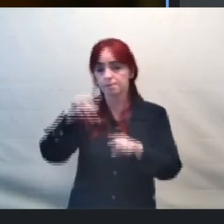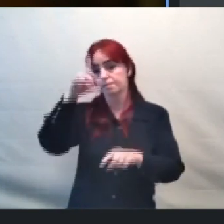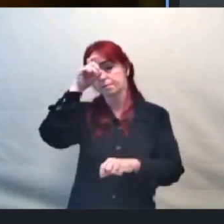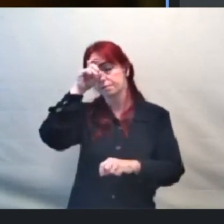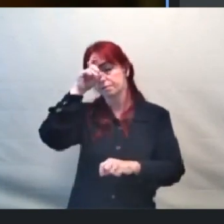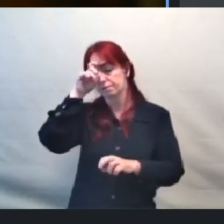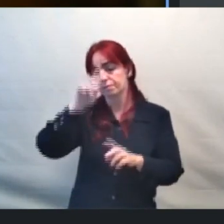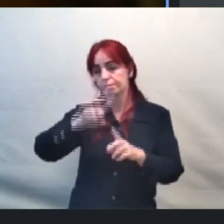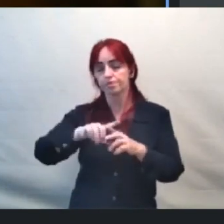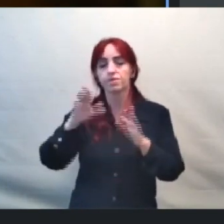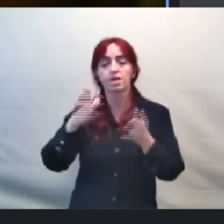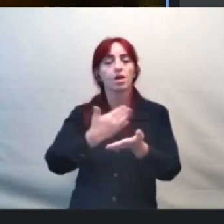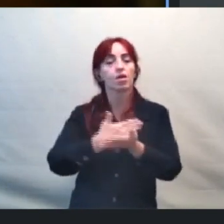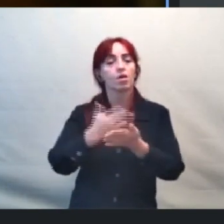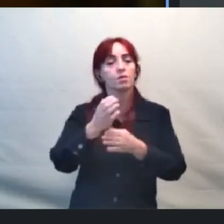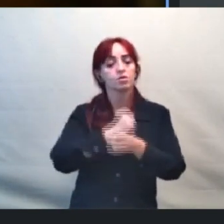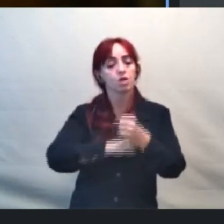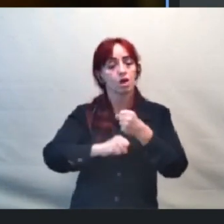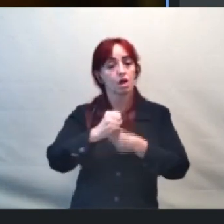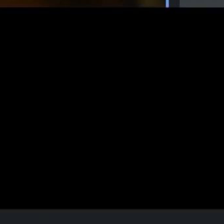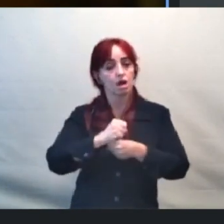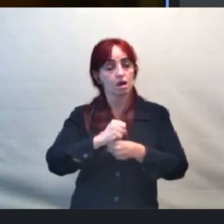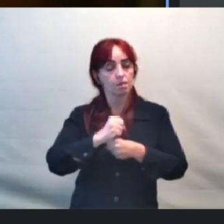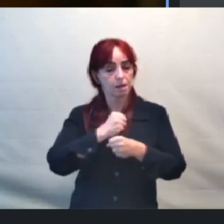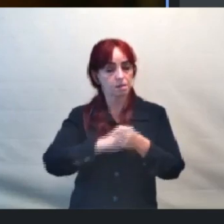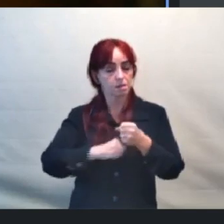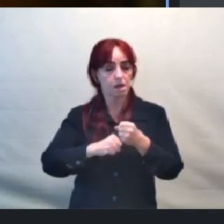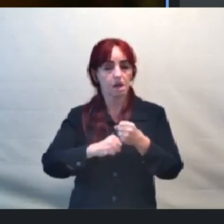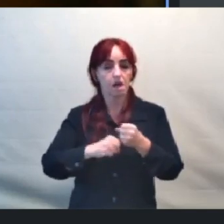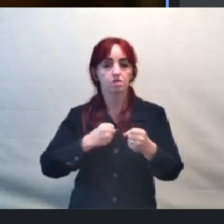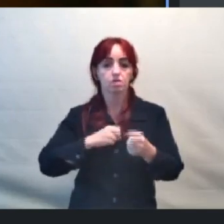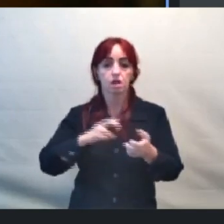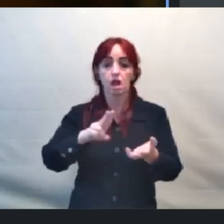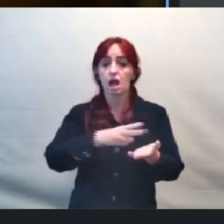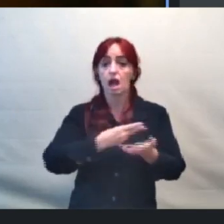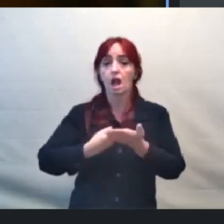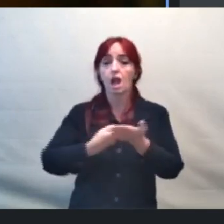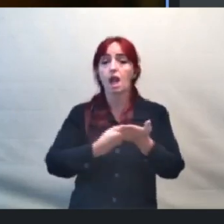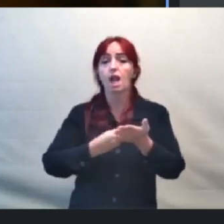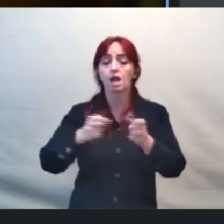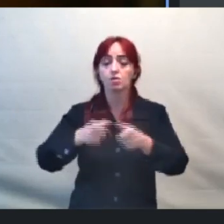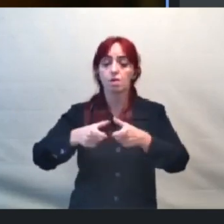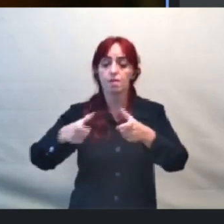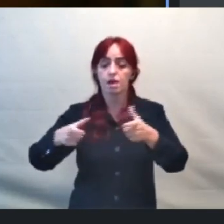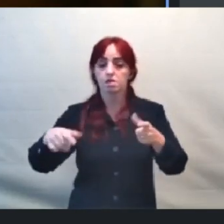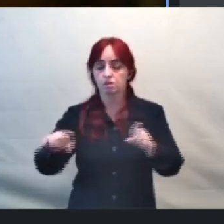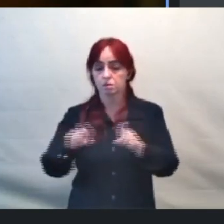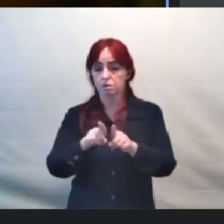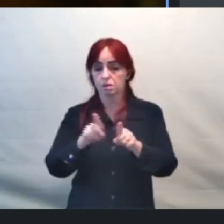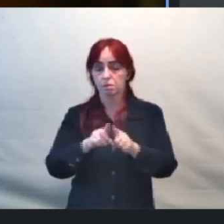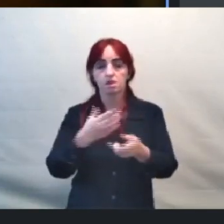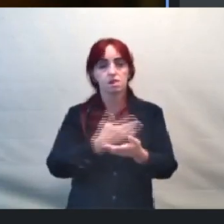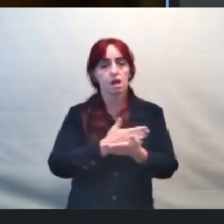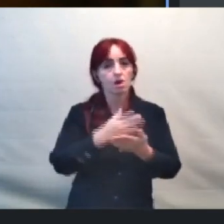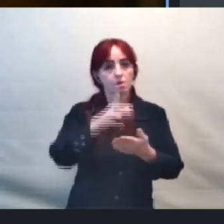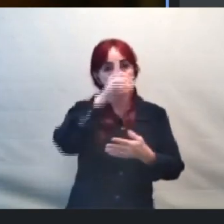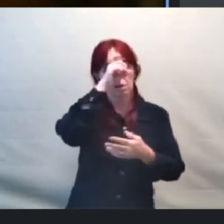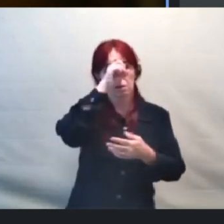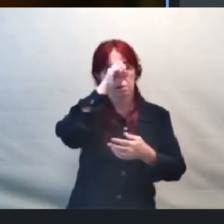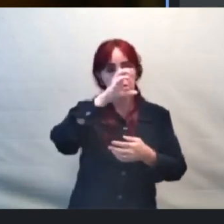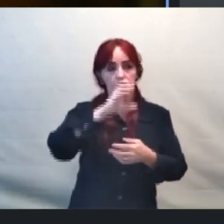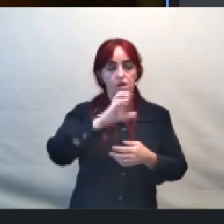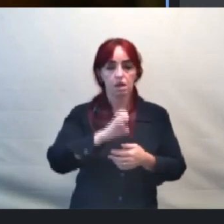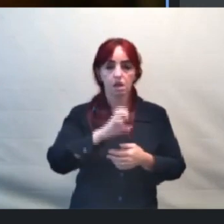do ano passado, com ampliação de leitos, que já se iniciaram no Hospital Eduardo de Menezes, Hospital Júlia